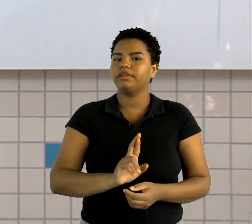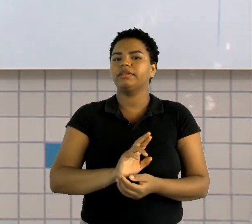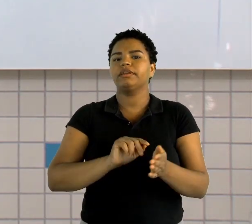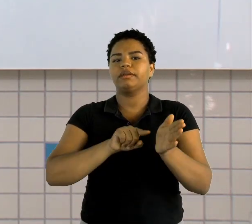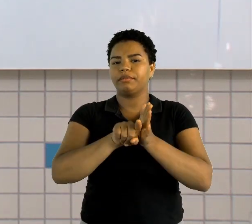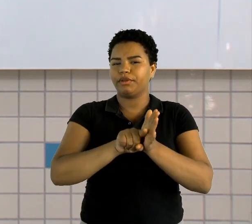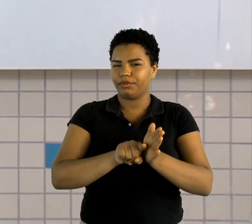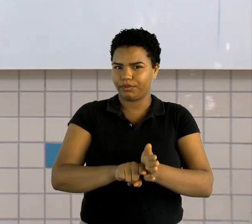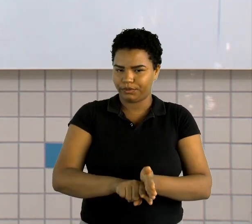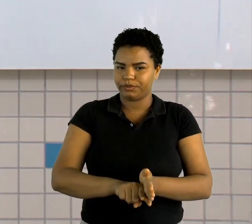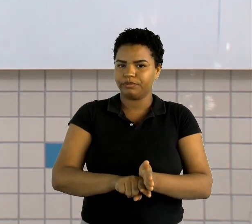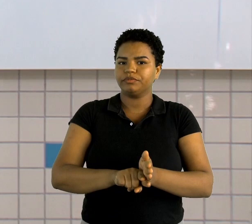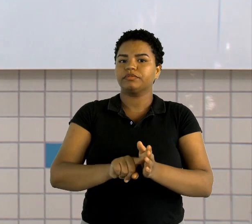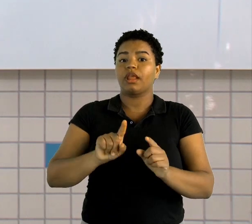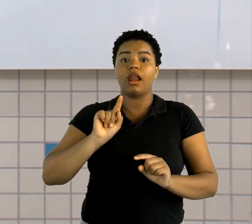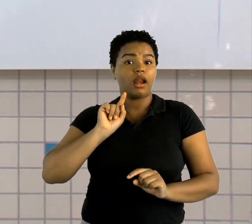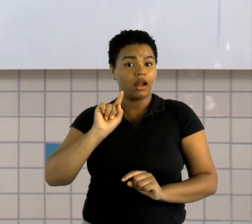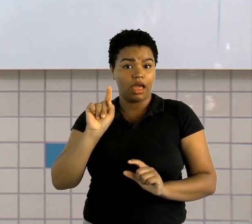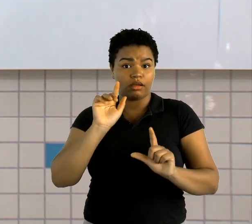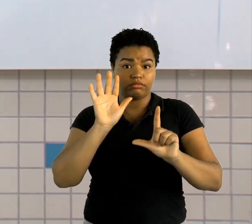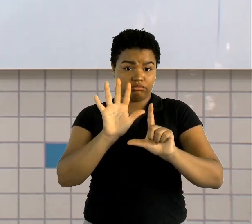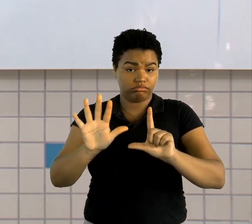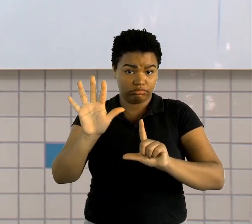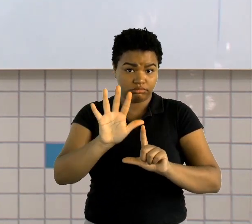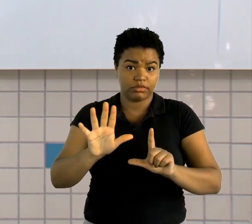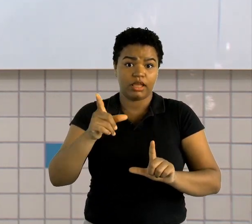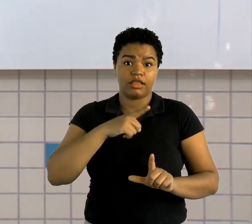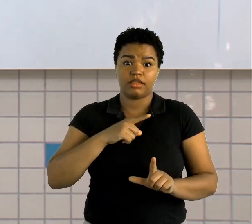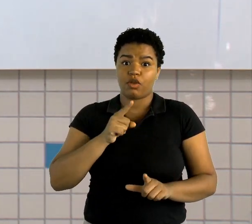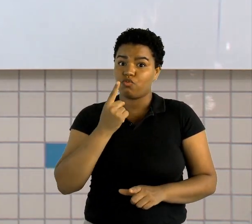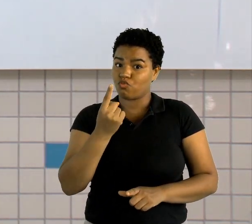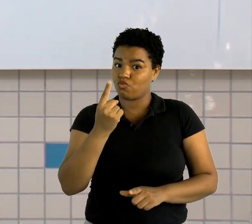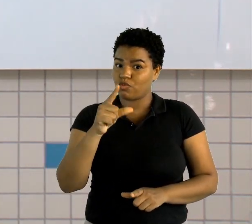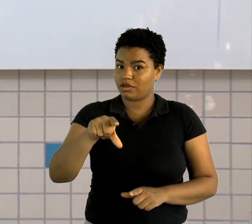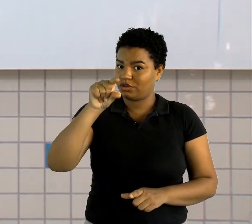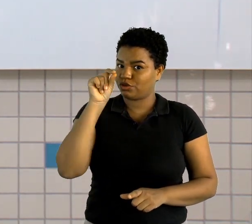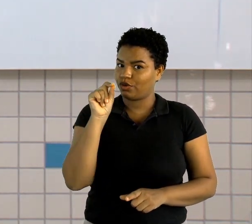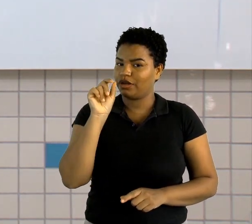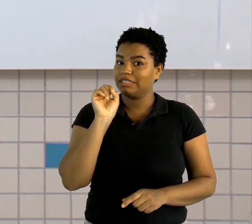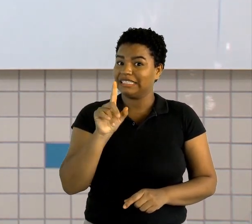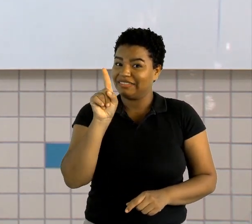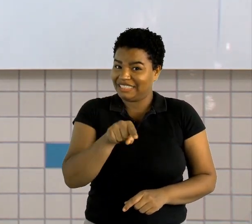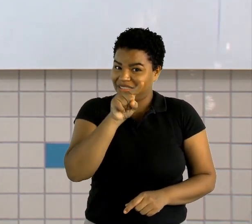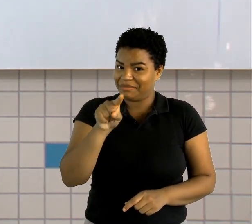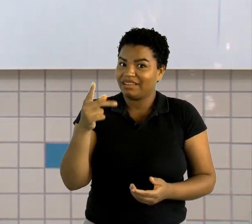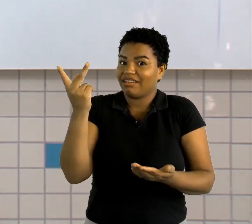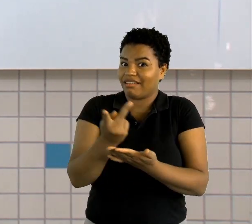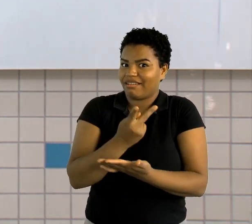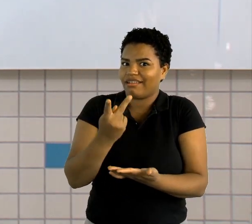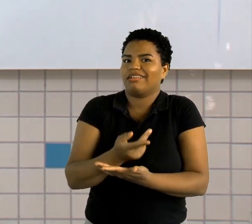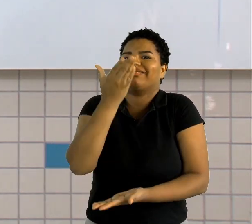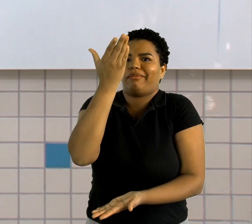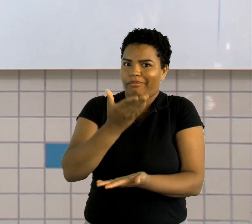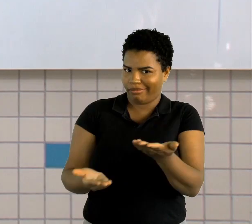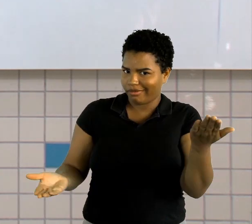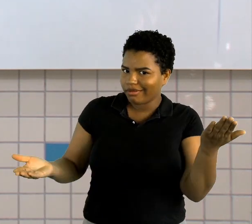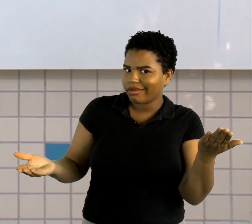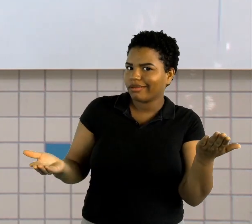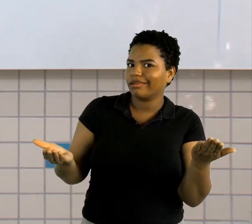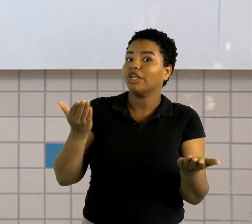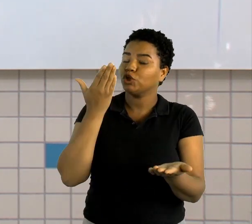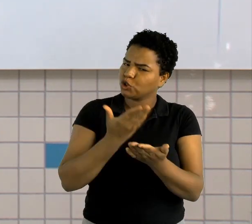que lá na plataforma você só tem uma opção. Se você marcar e for errado, você vai perder.